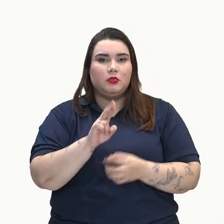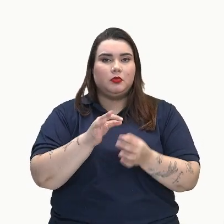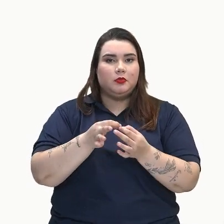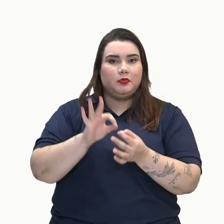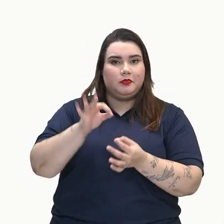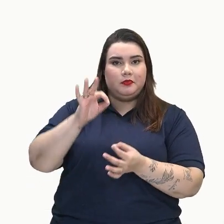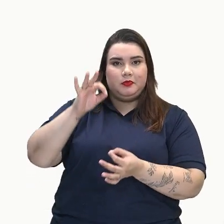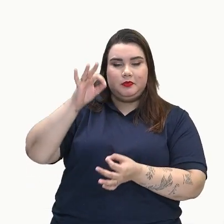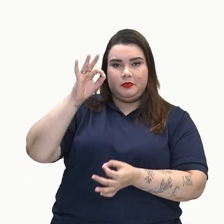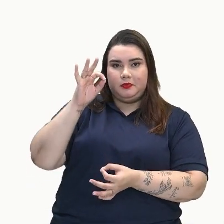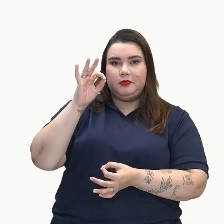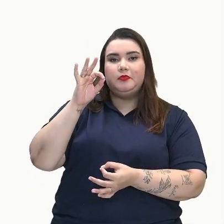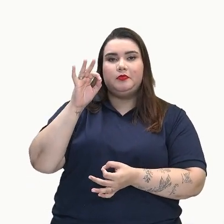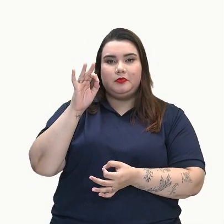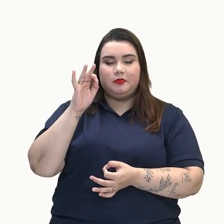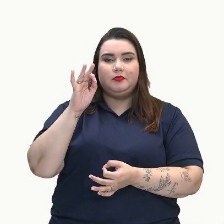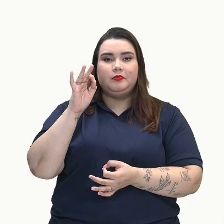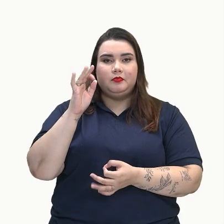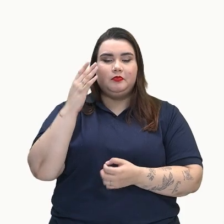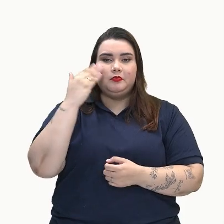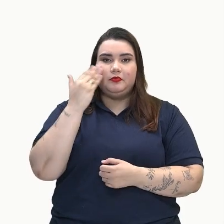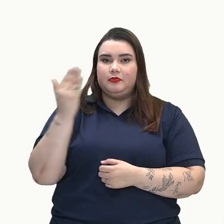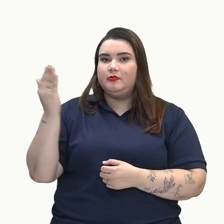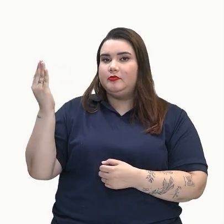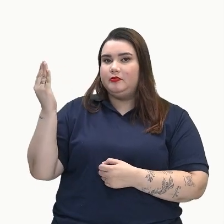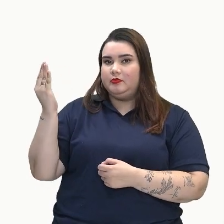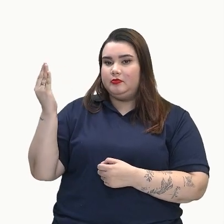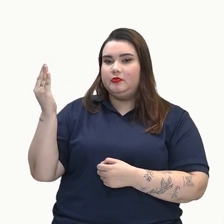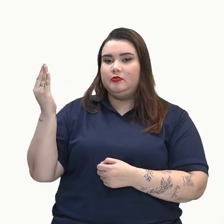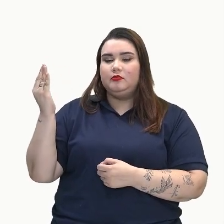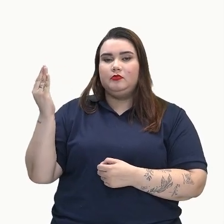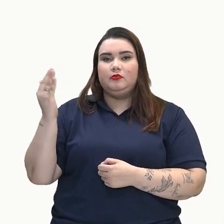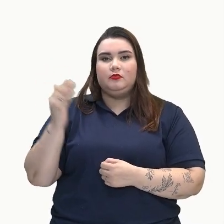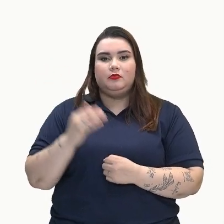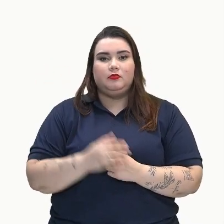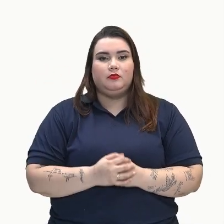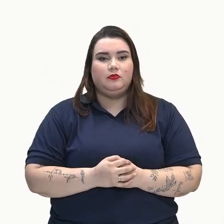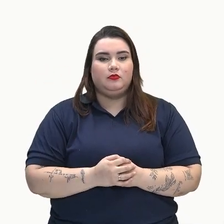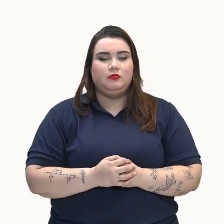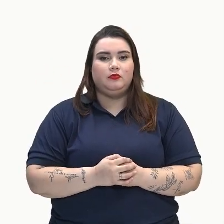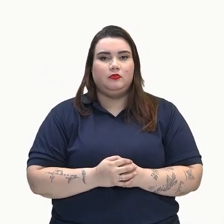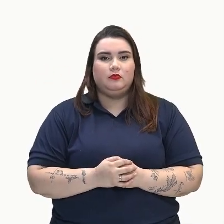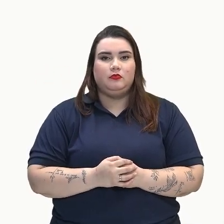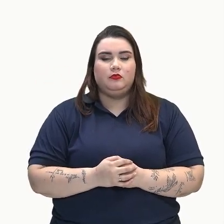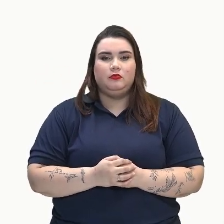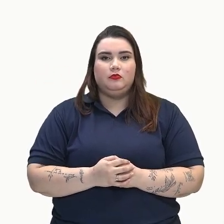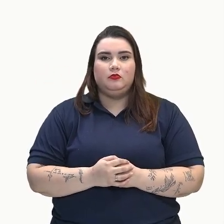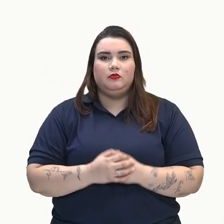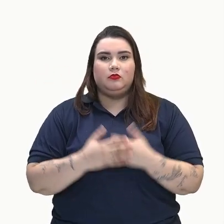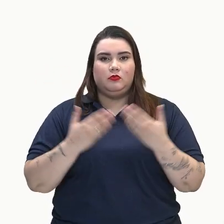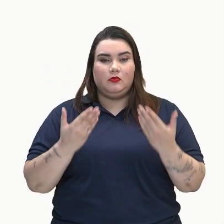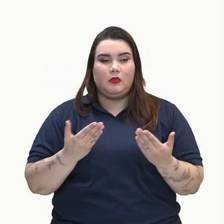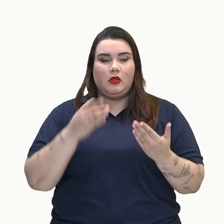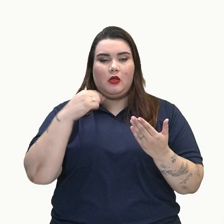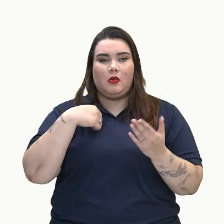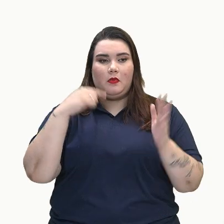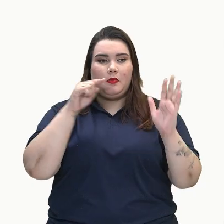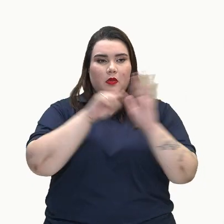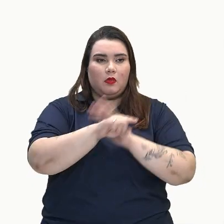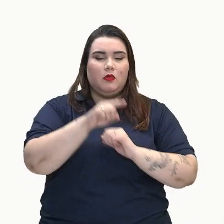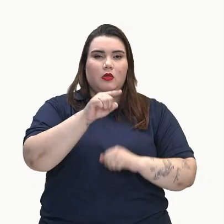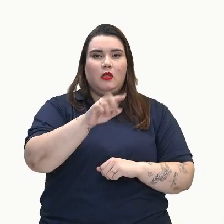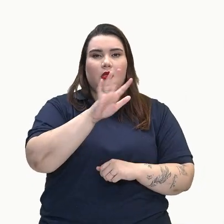que vão estimular, que vão propiciar respostas mais longas, elaboradas e reflexivas. O meu entrevistado, ele